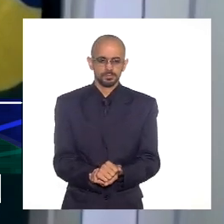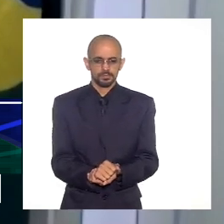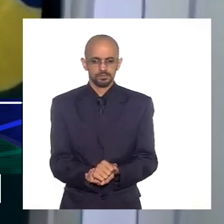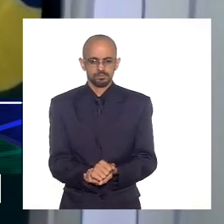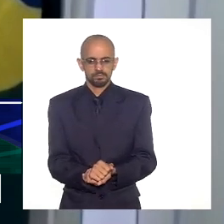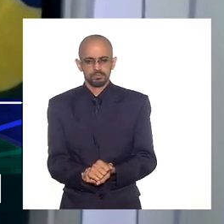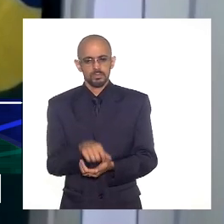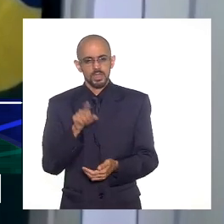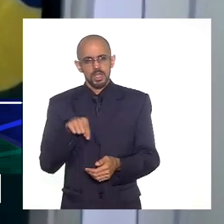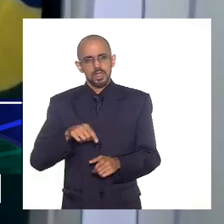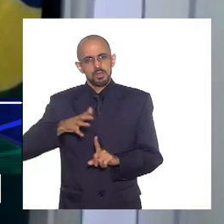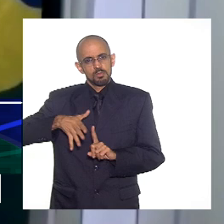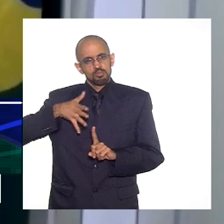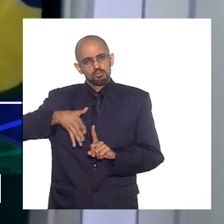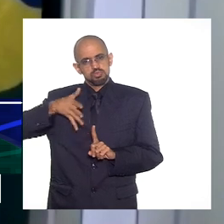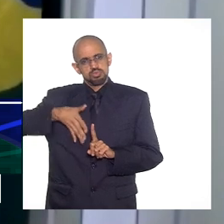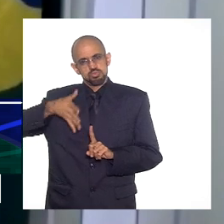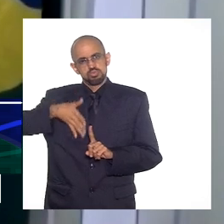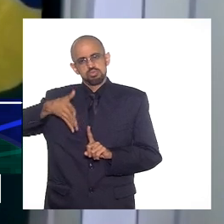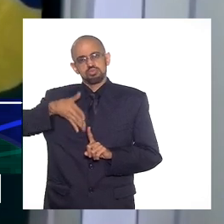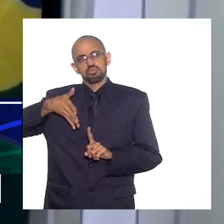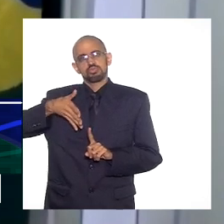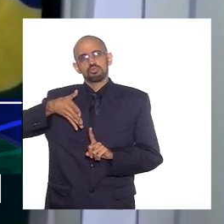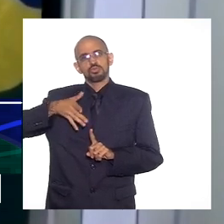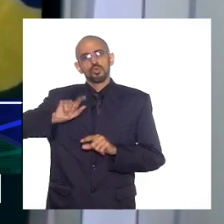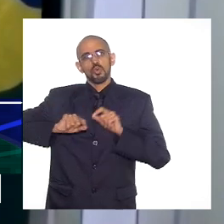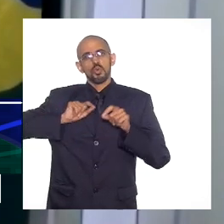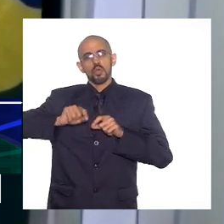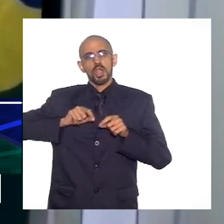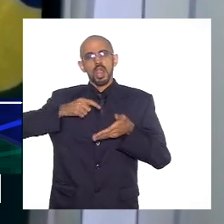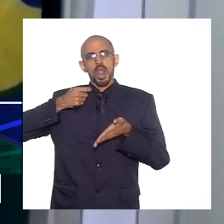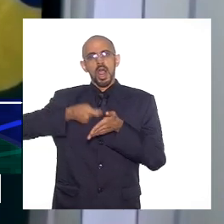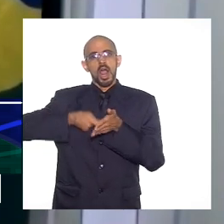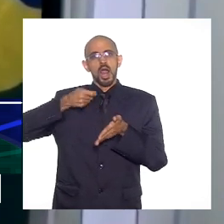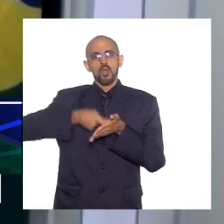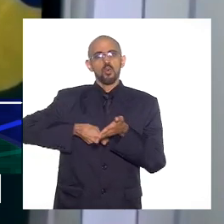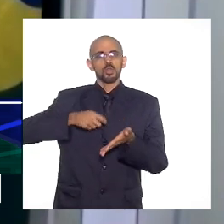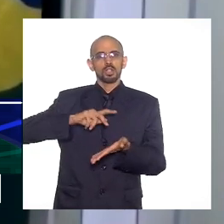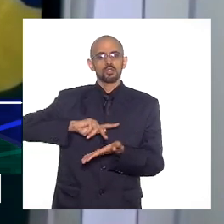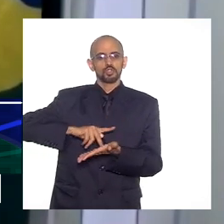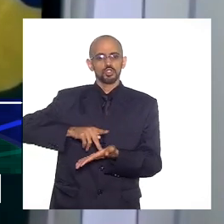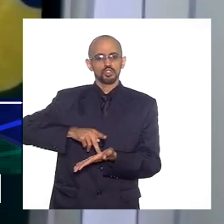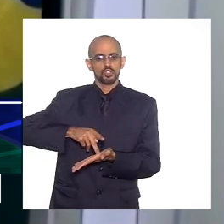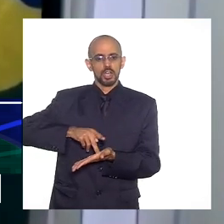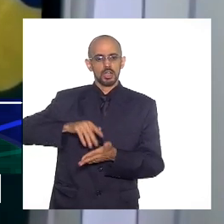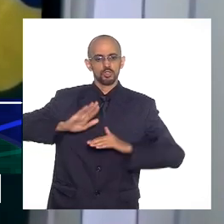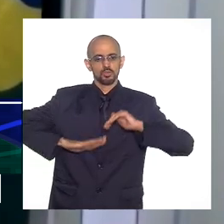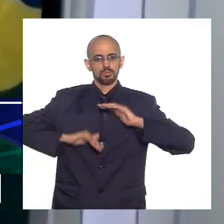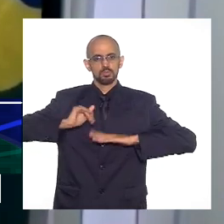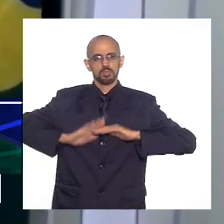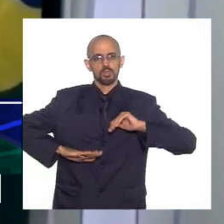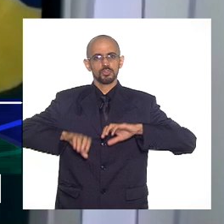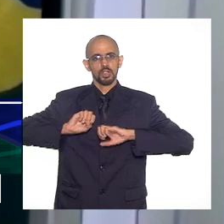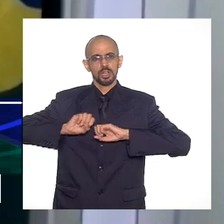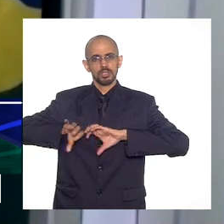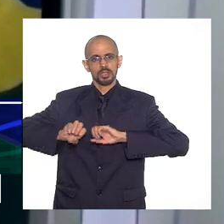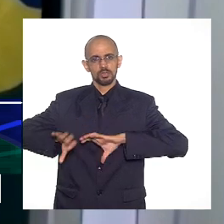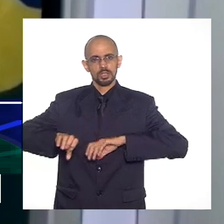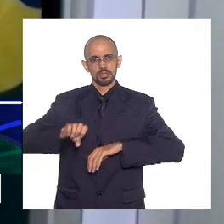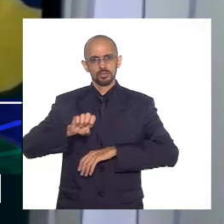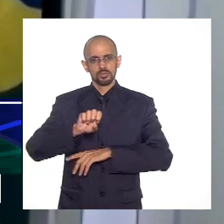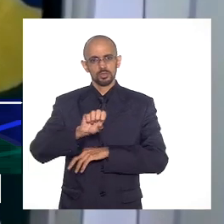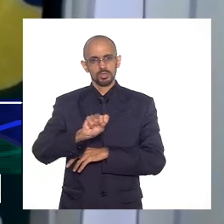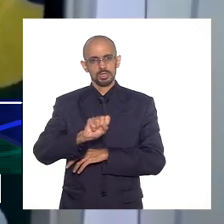reverberar a luta do Sindicato Estadual dos Profissionais da Educação, do CEP,